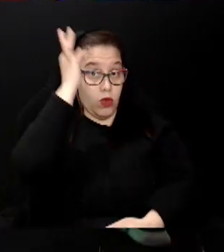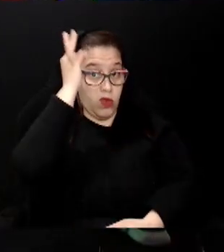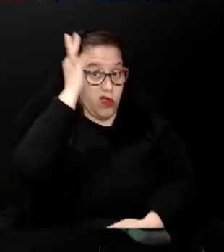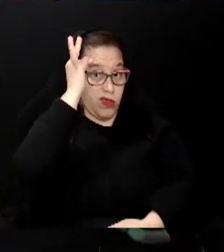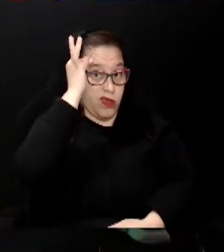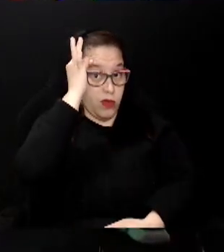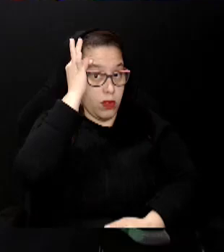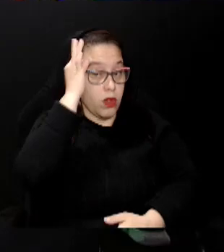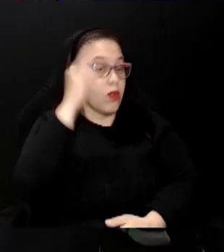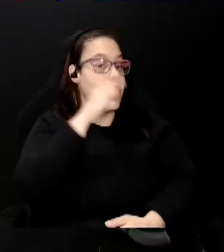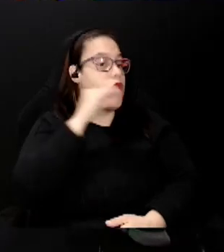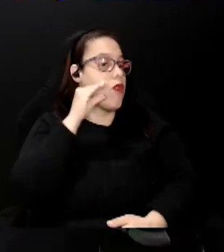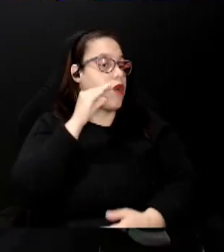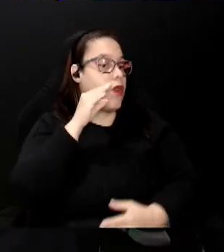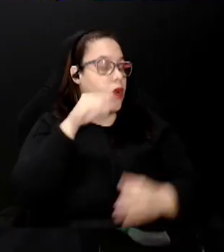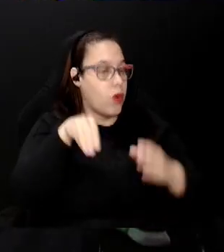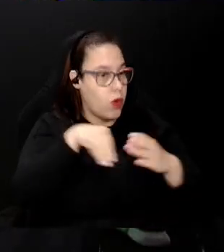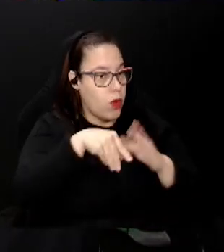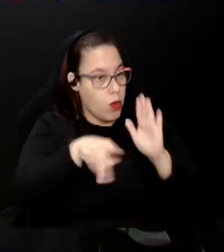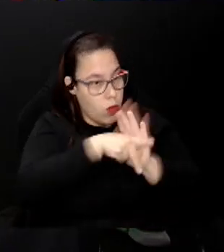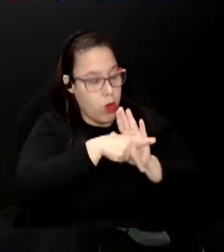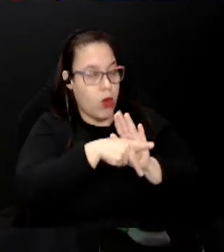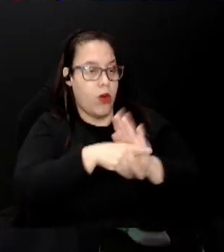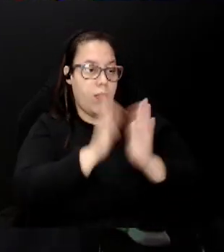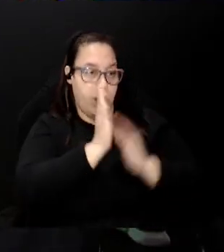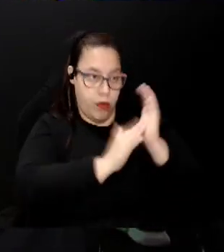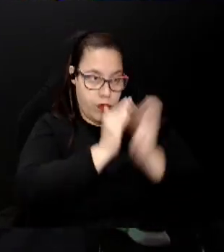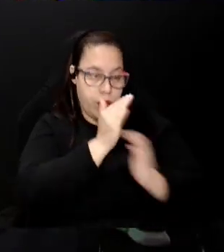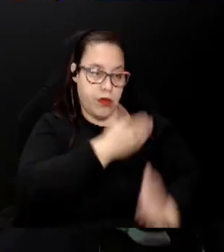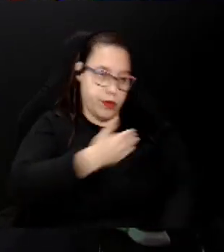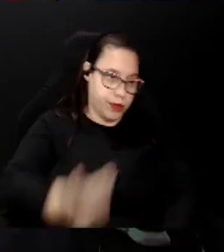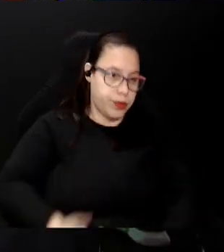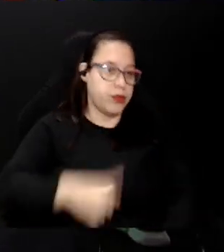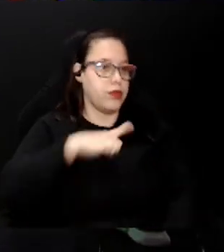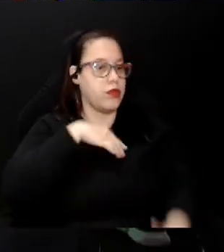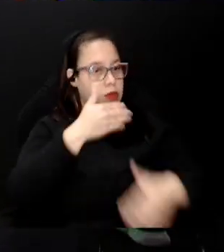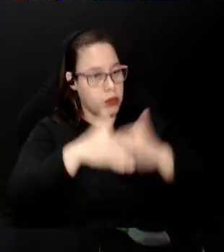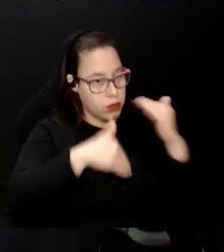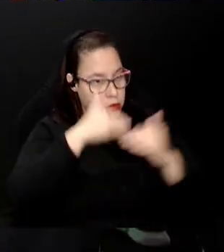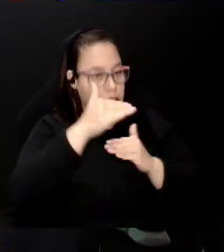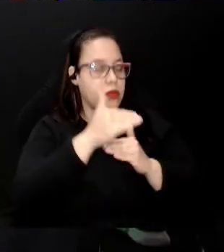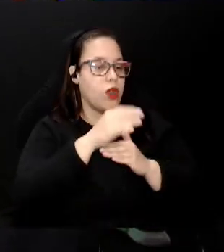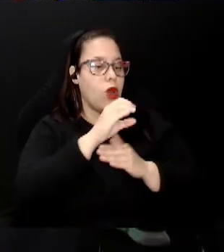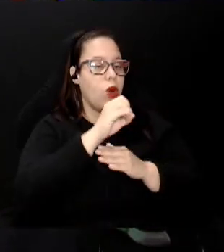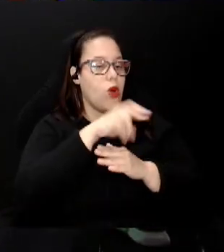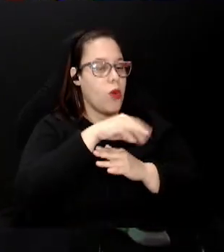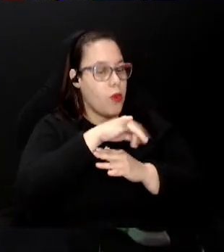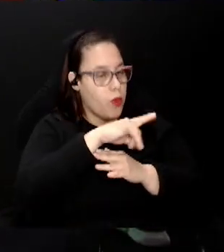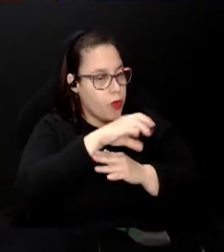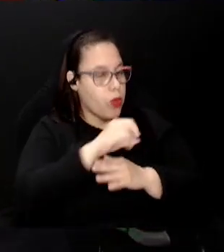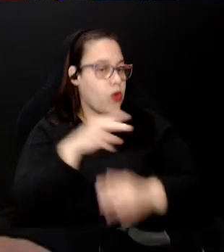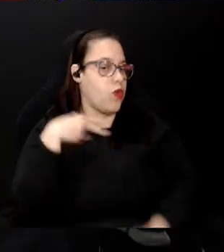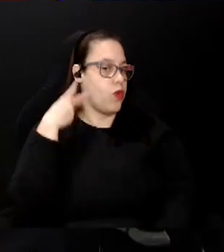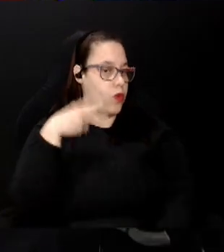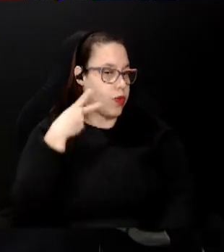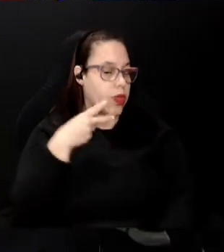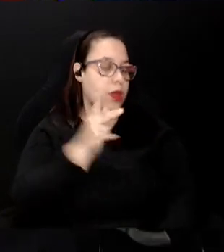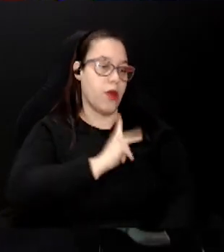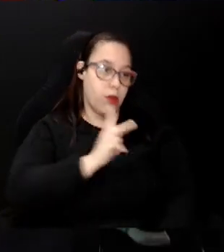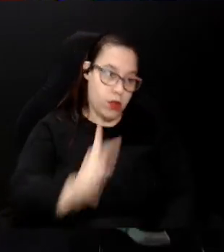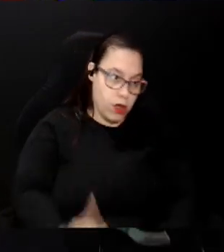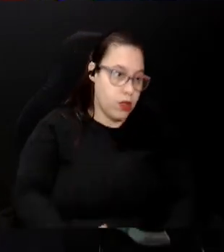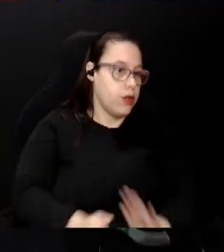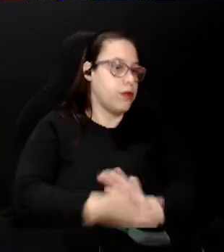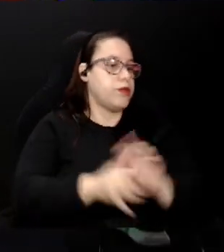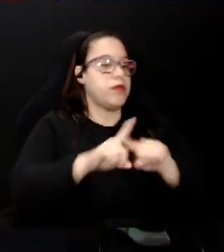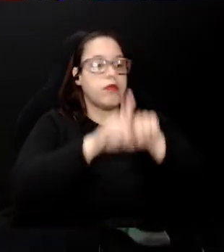da casa, também tem a colaboração, né, daqueles comissionados de vereadores, da presidência, mas